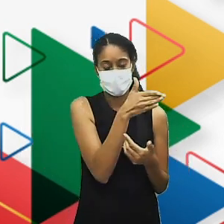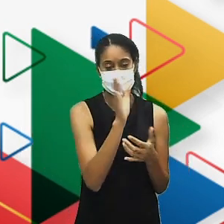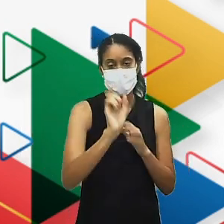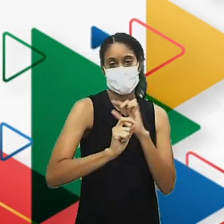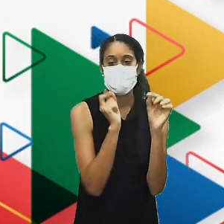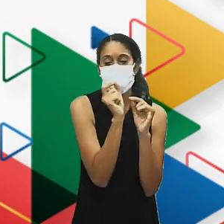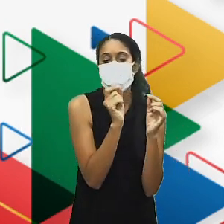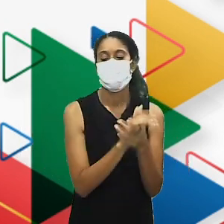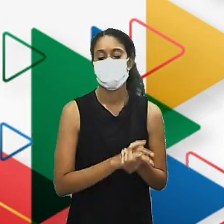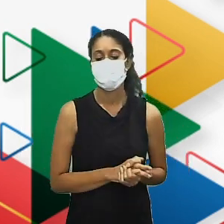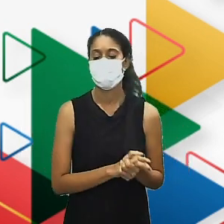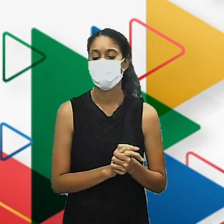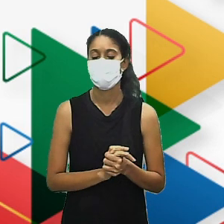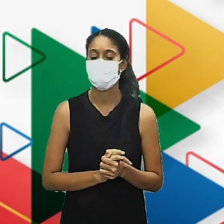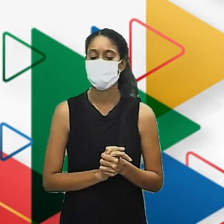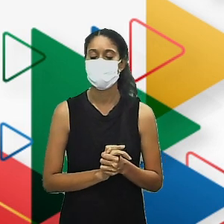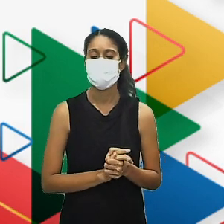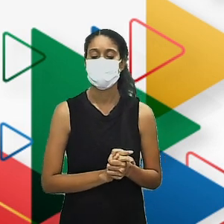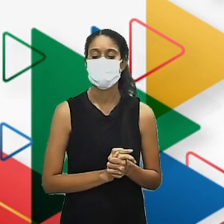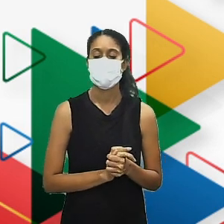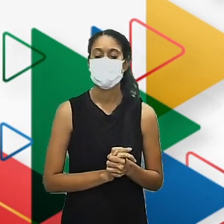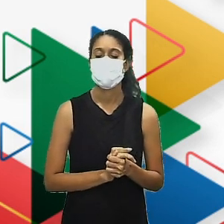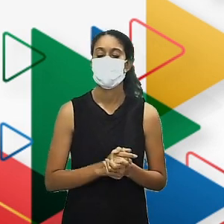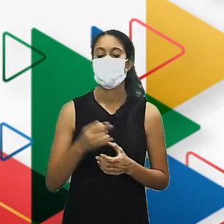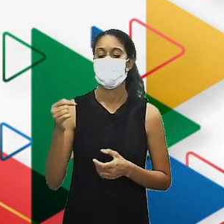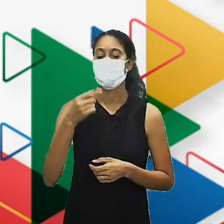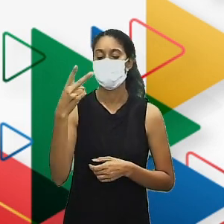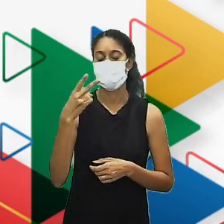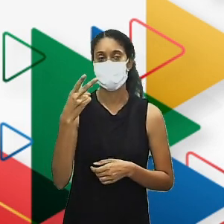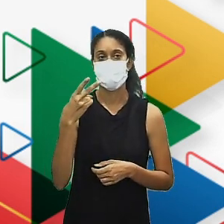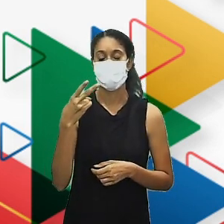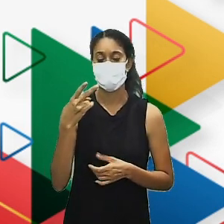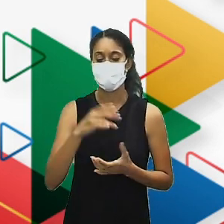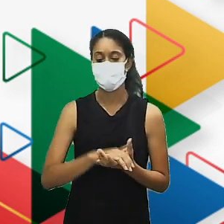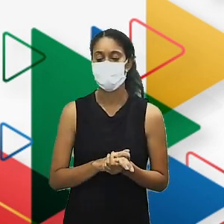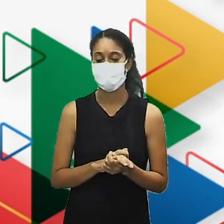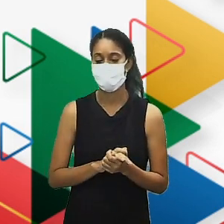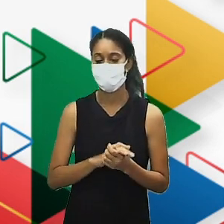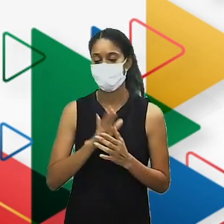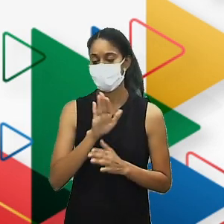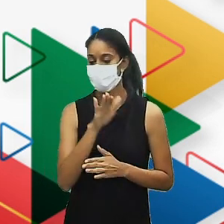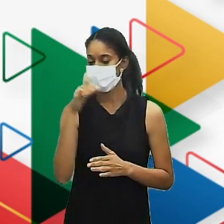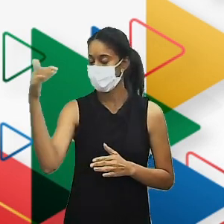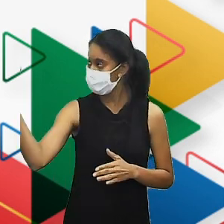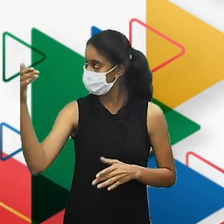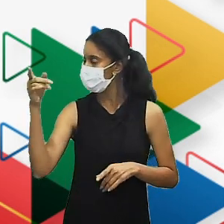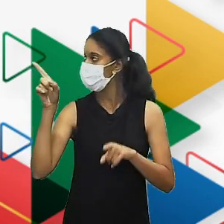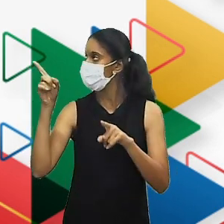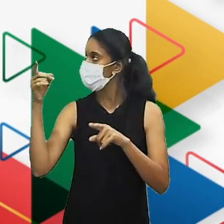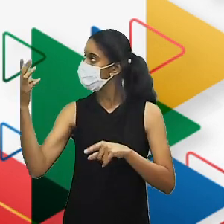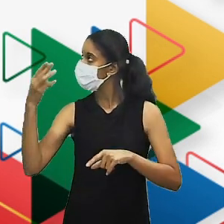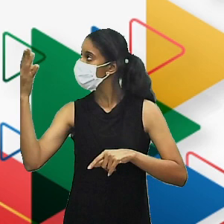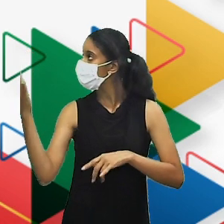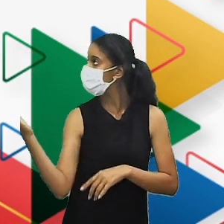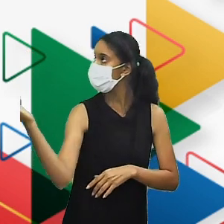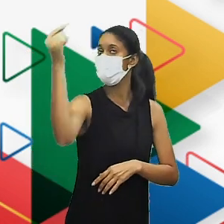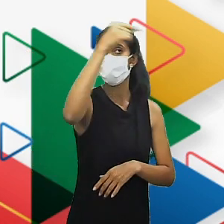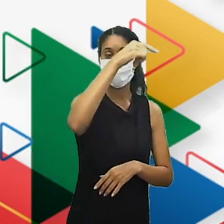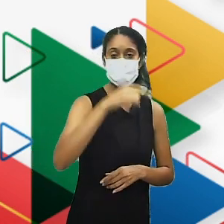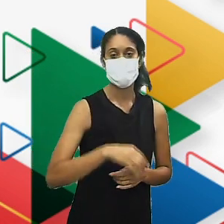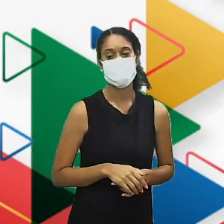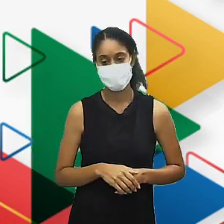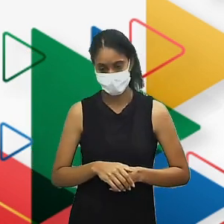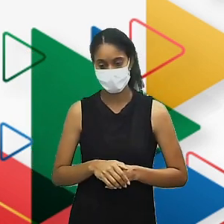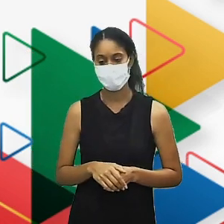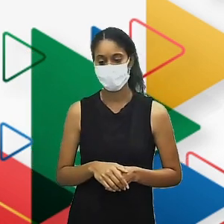2, esse menos 2 é a carga de K e esse 3 é a carga do galho. Simples assim, sem eu precisar